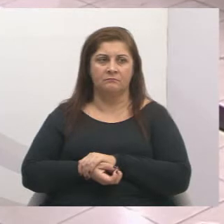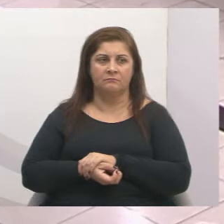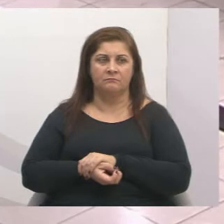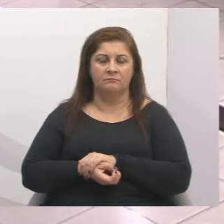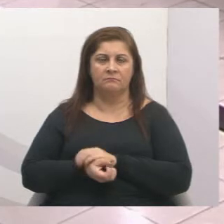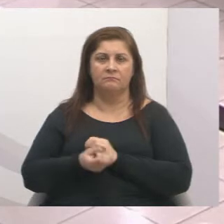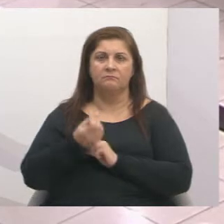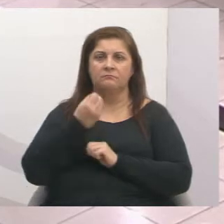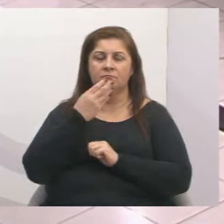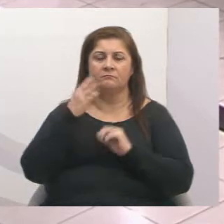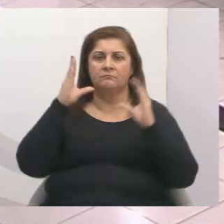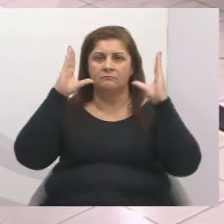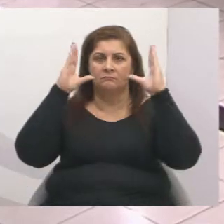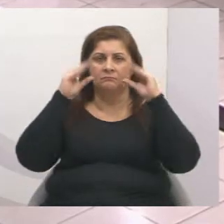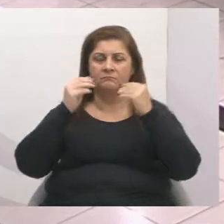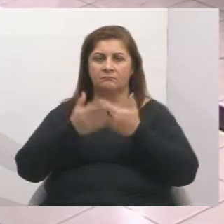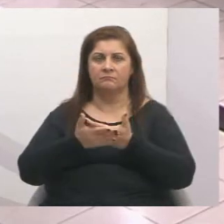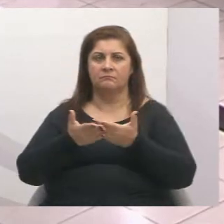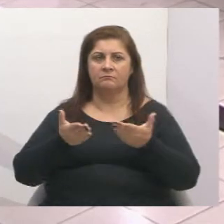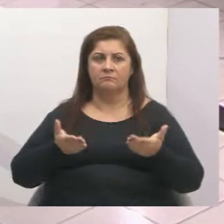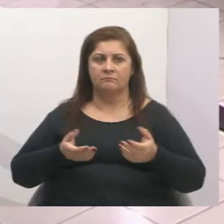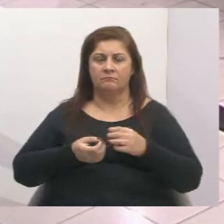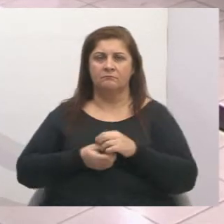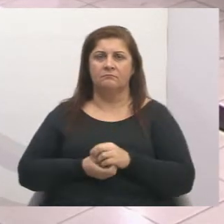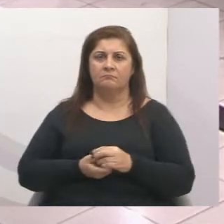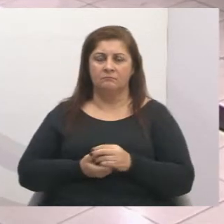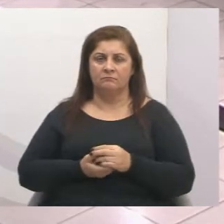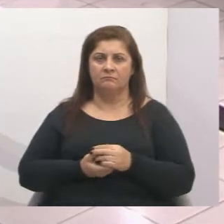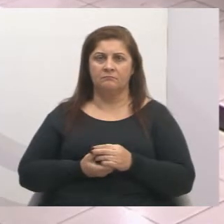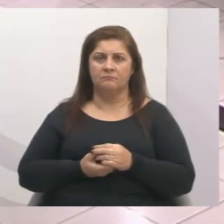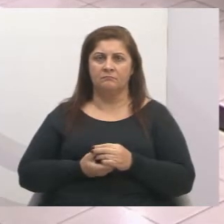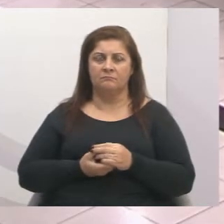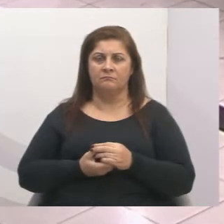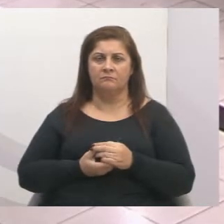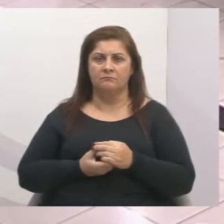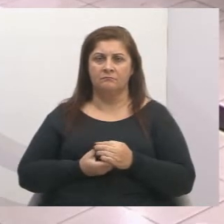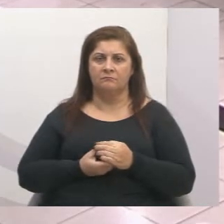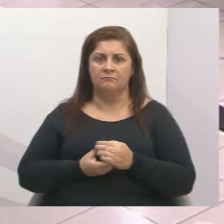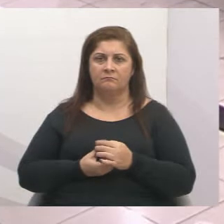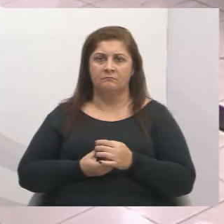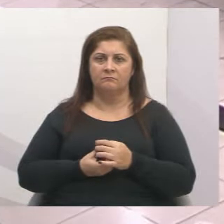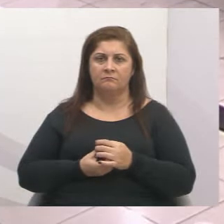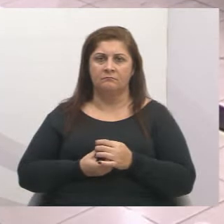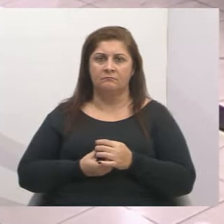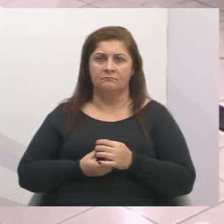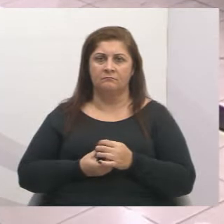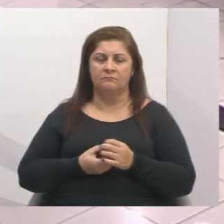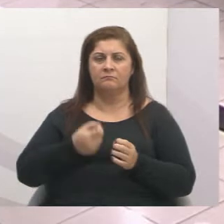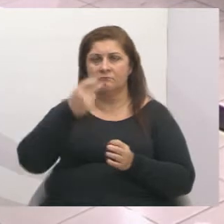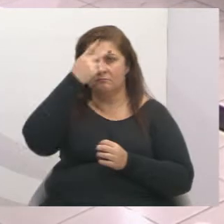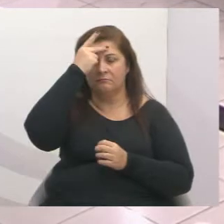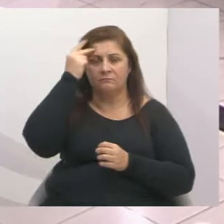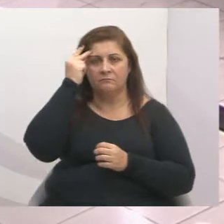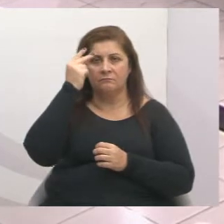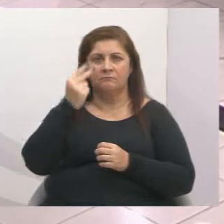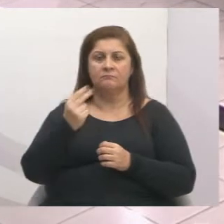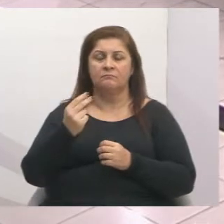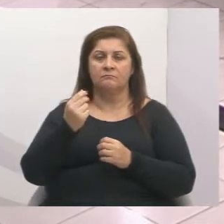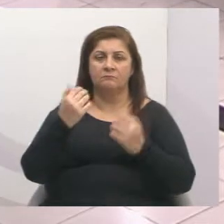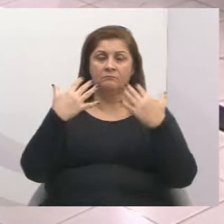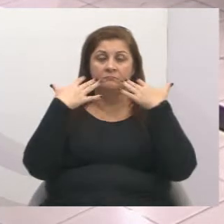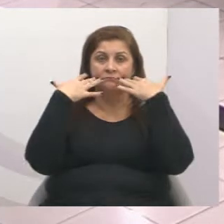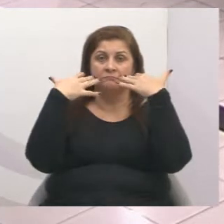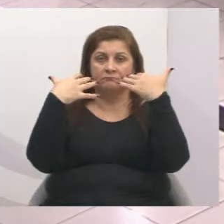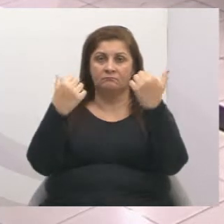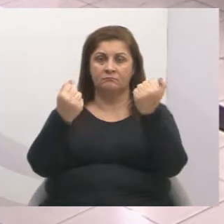Boa noite aos vereadores, senhor prefeito, pessoal aqui que está acompanhando a audiência pública, né? O pessoal que está em